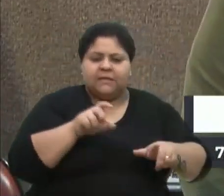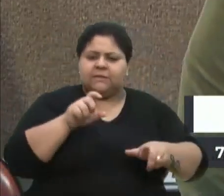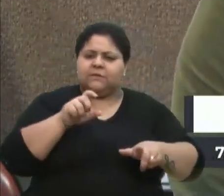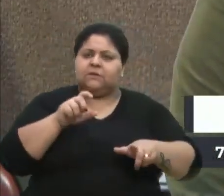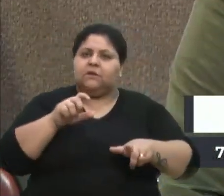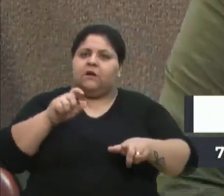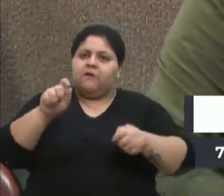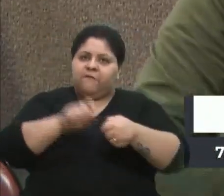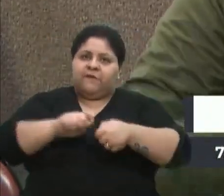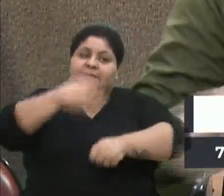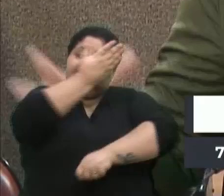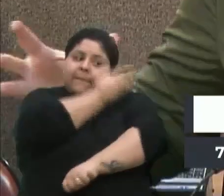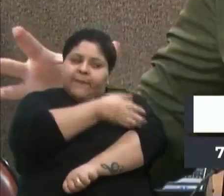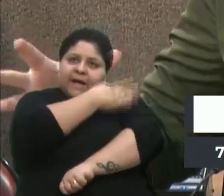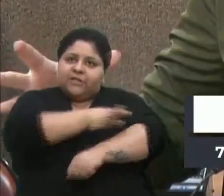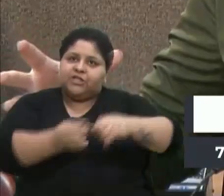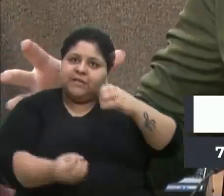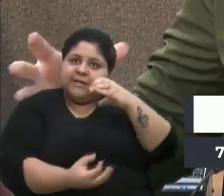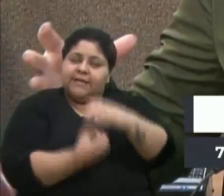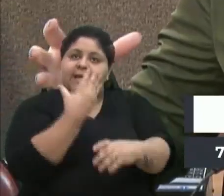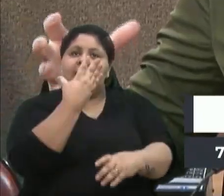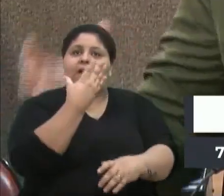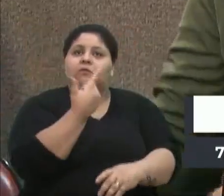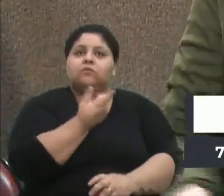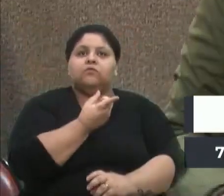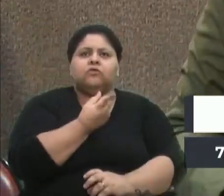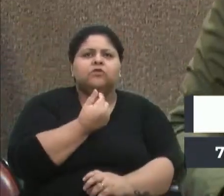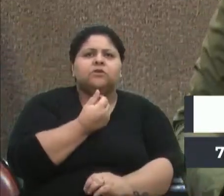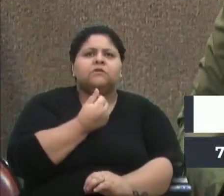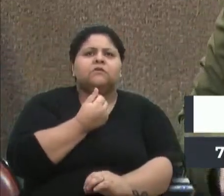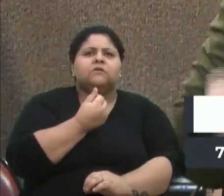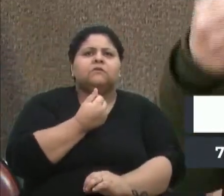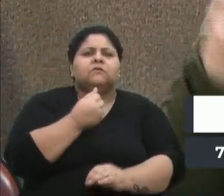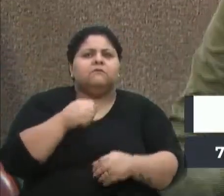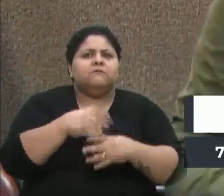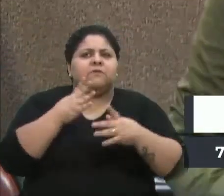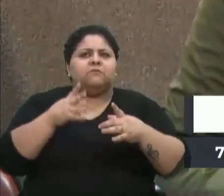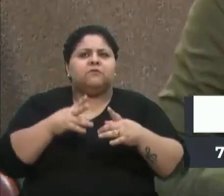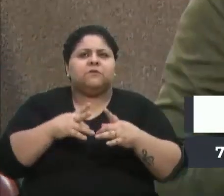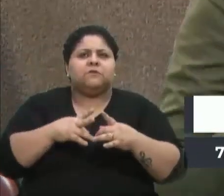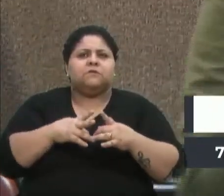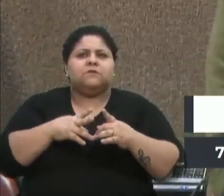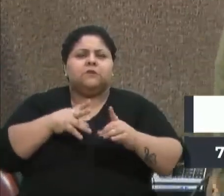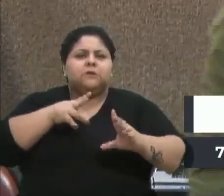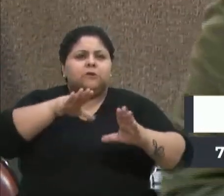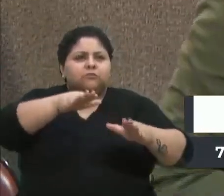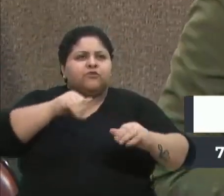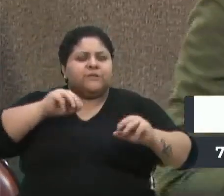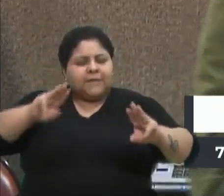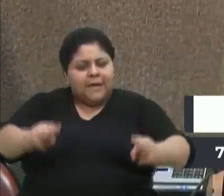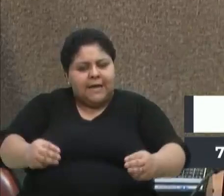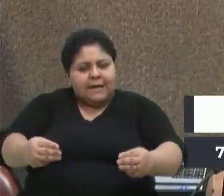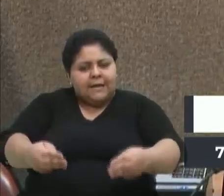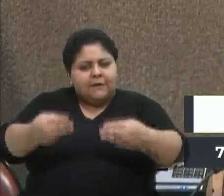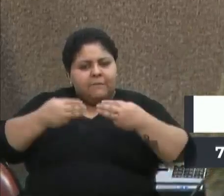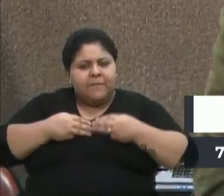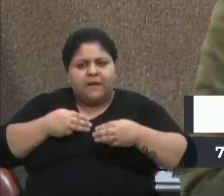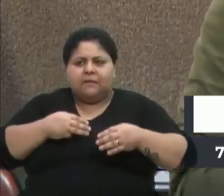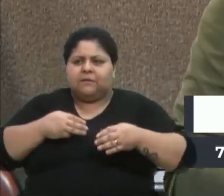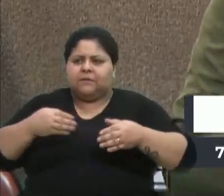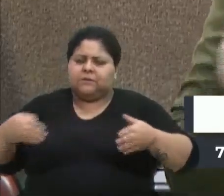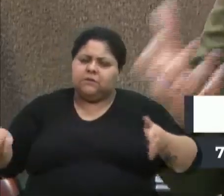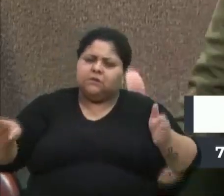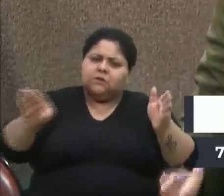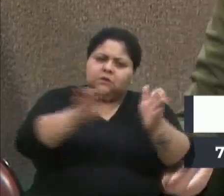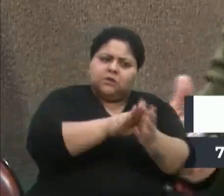precisa criar um fundo do turismo. Vamos viabilizar isso, a gente vai buscar emenda, a gente vai ao governo do estado, vai ao governo